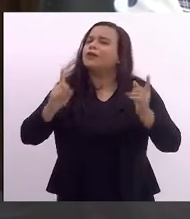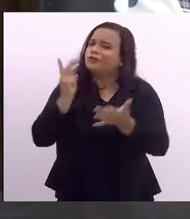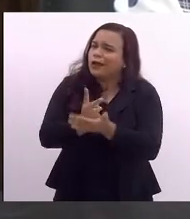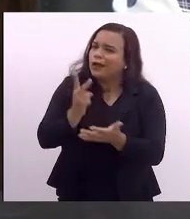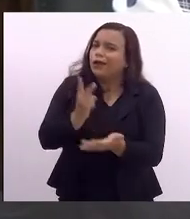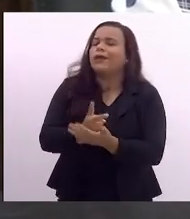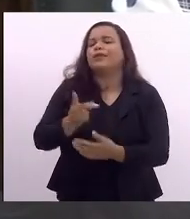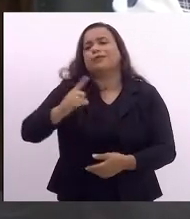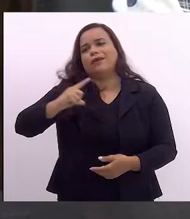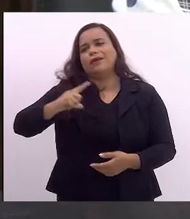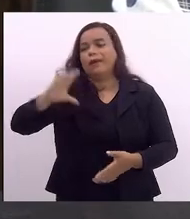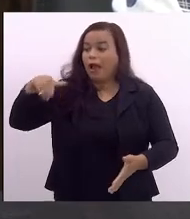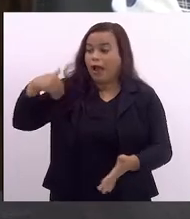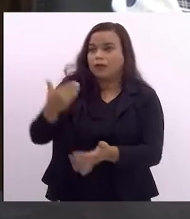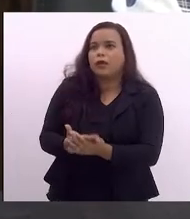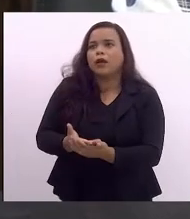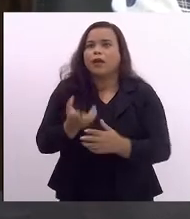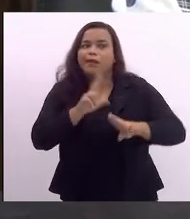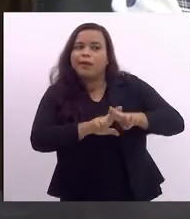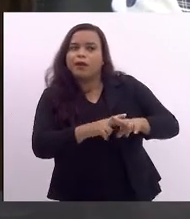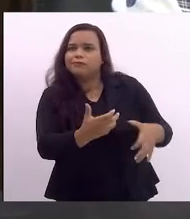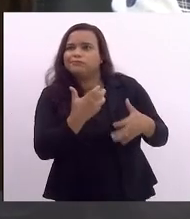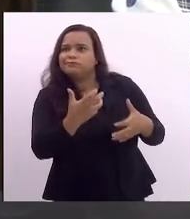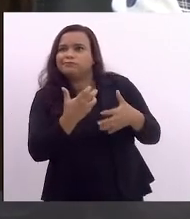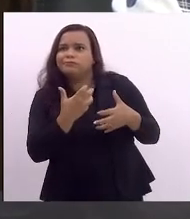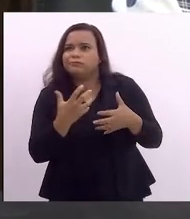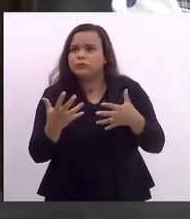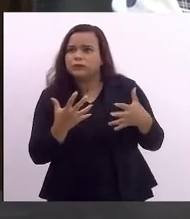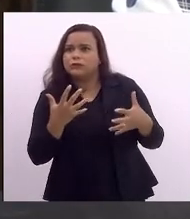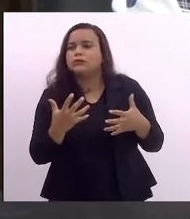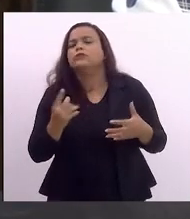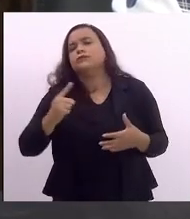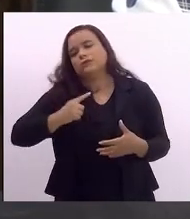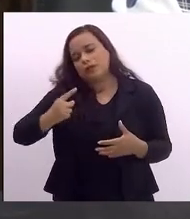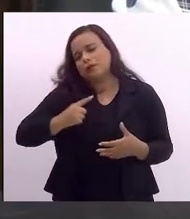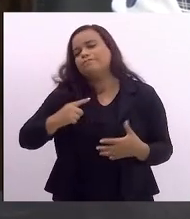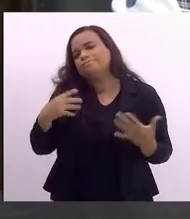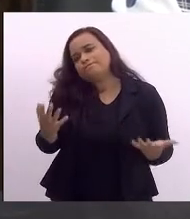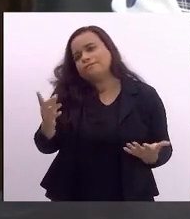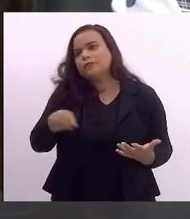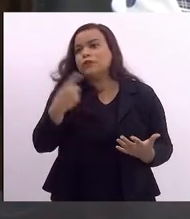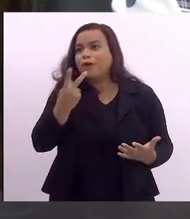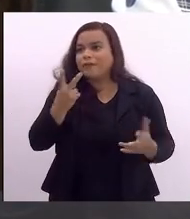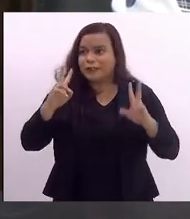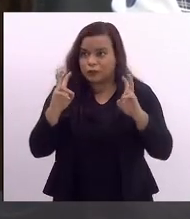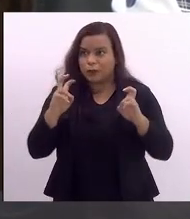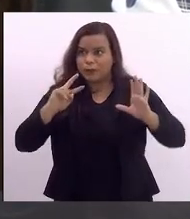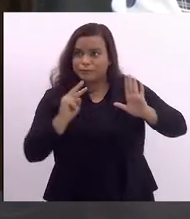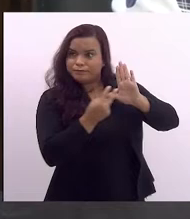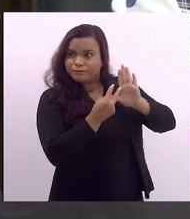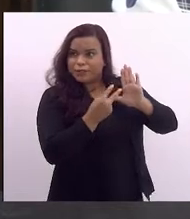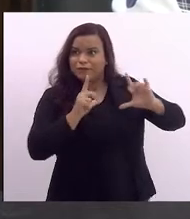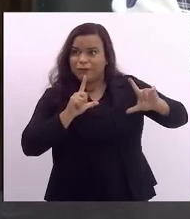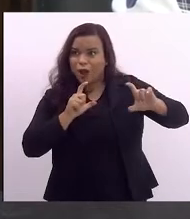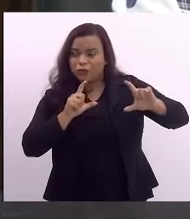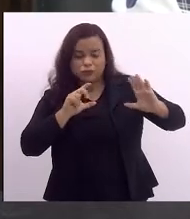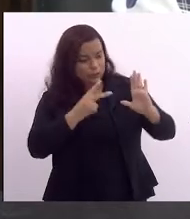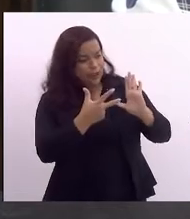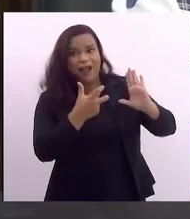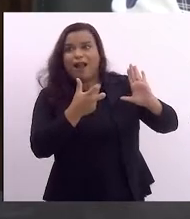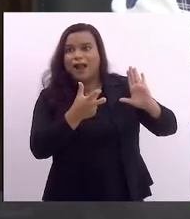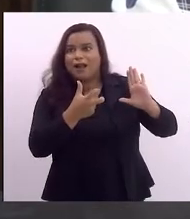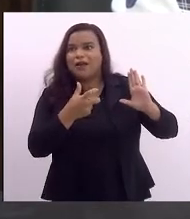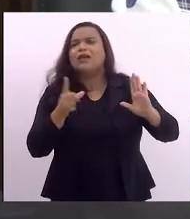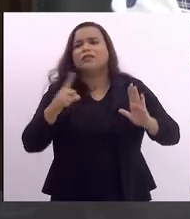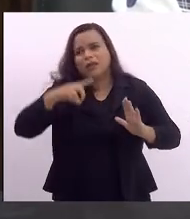tem, até os dias de hoje, essa liberdade ameaçada. Quando a gente vai falar de reconhecimento fotográfico, eu, infelizmente, tenho algumas histórias para